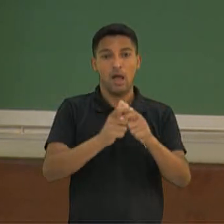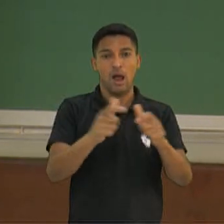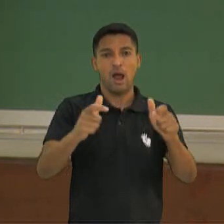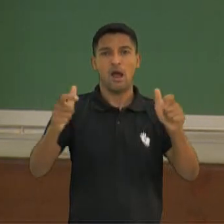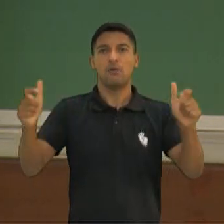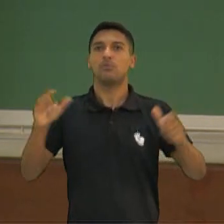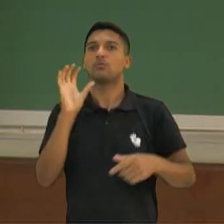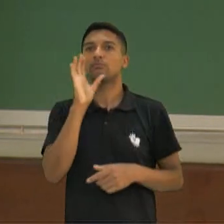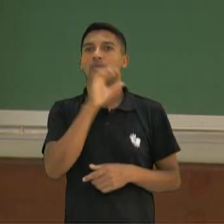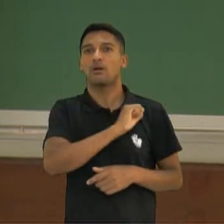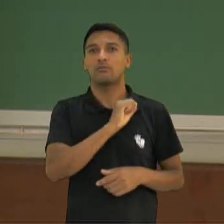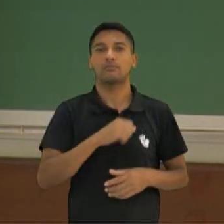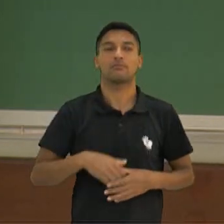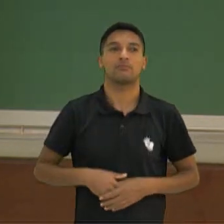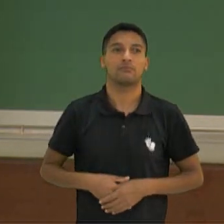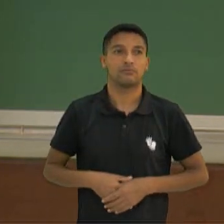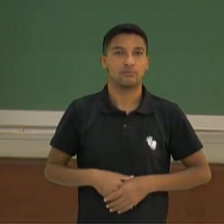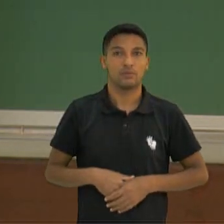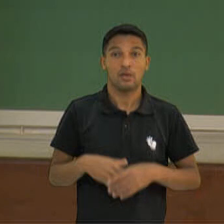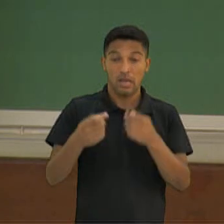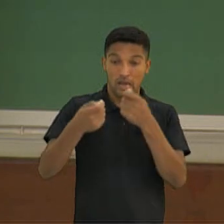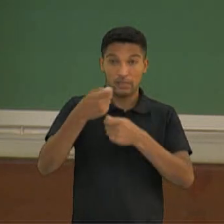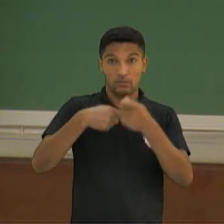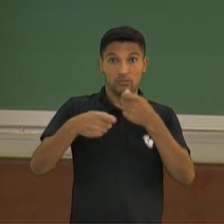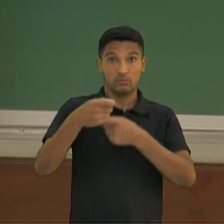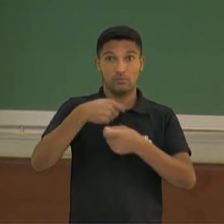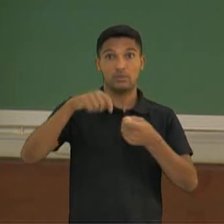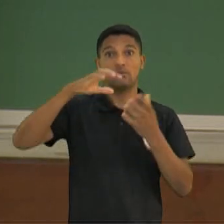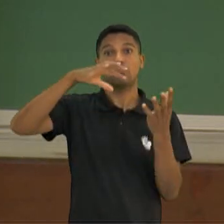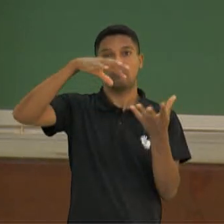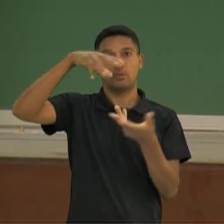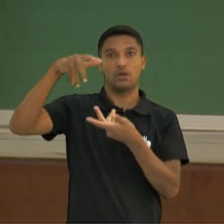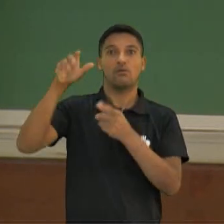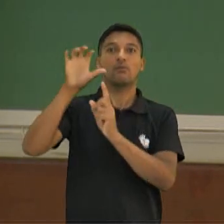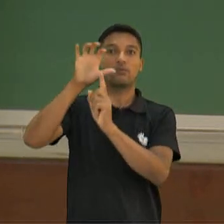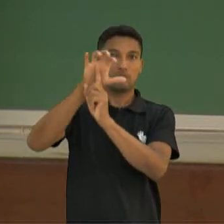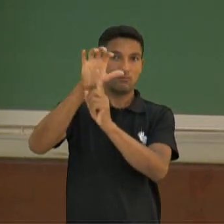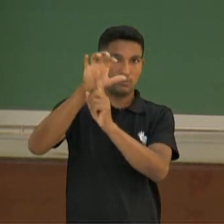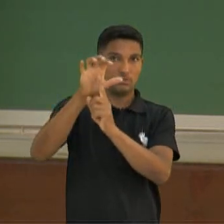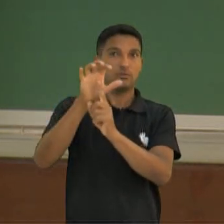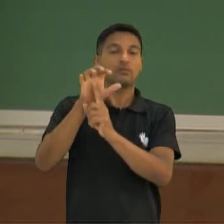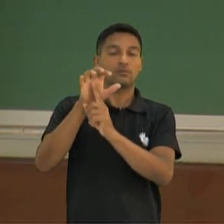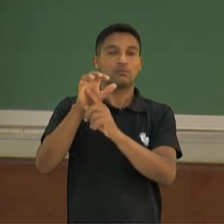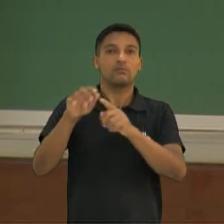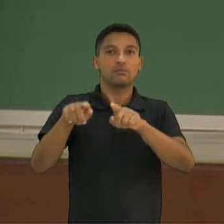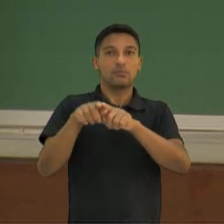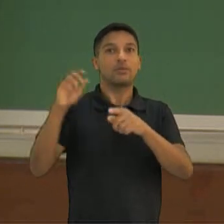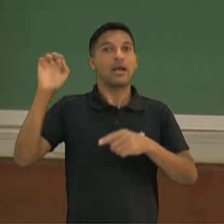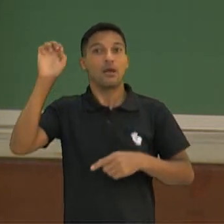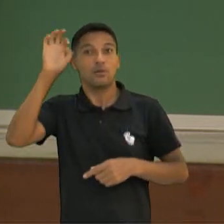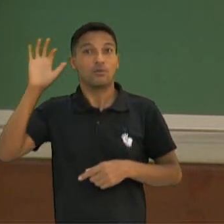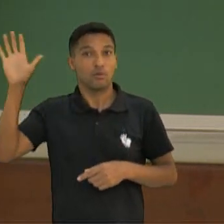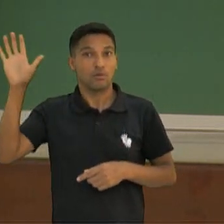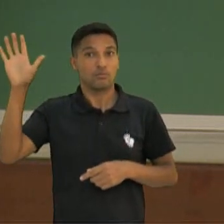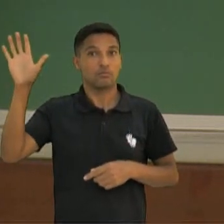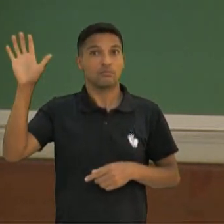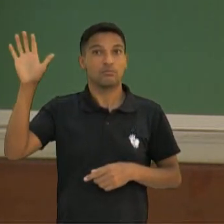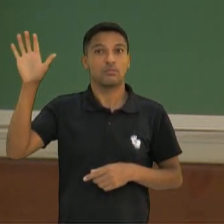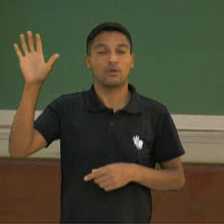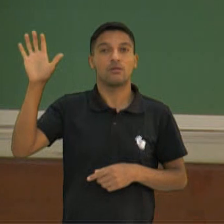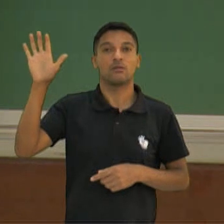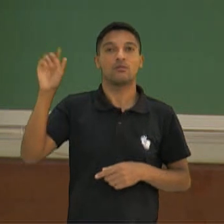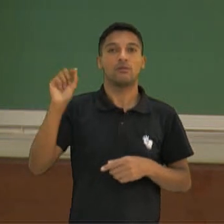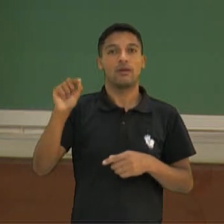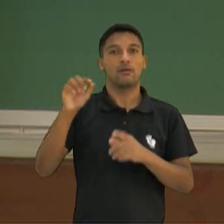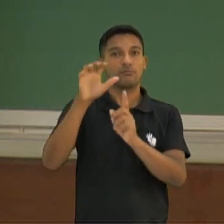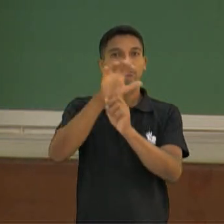acelerado. A economia mundial contribui para isso, A União Europeia é muito dinâmica aí no mercado mundial, os transportes